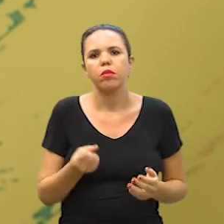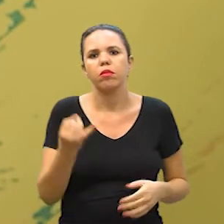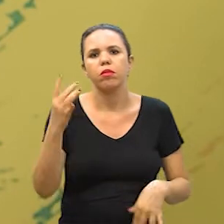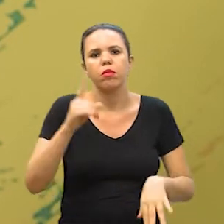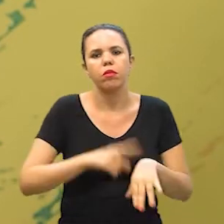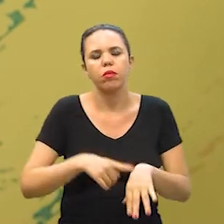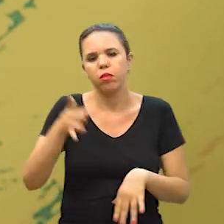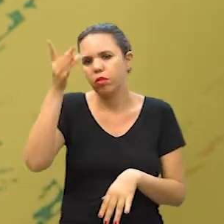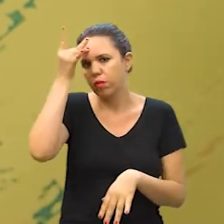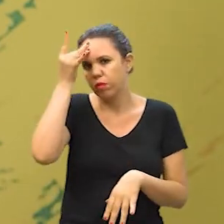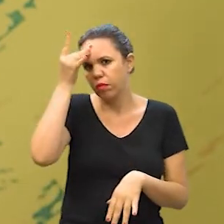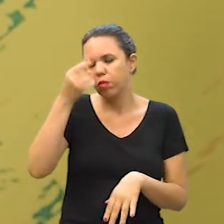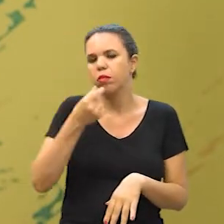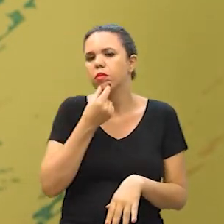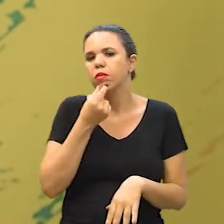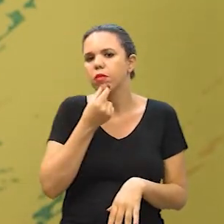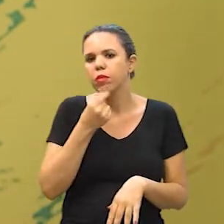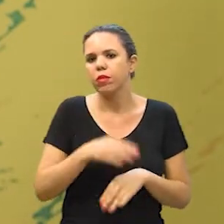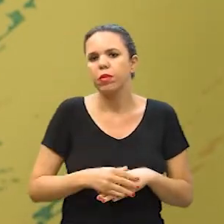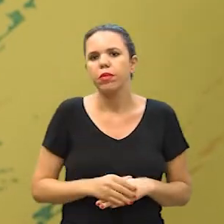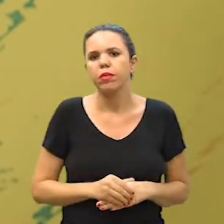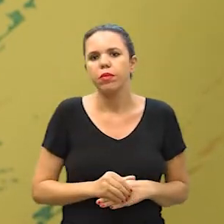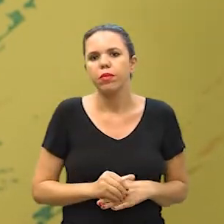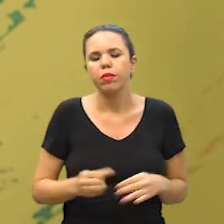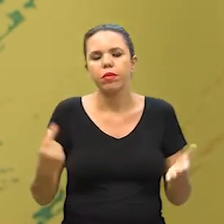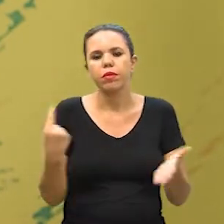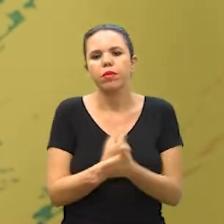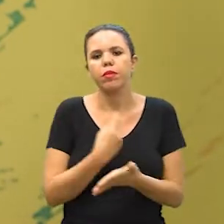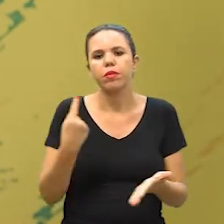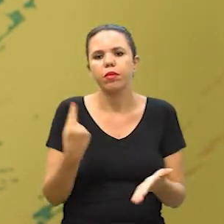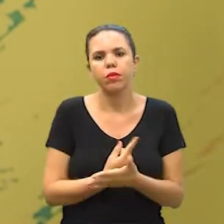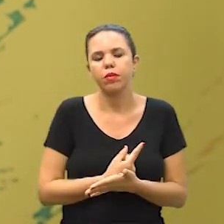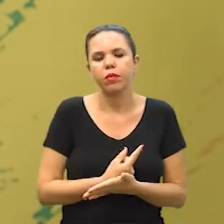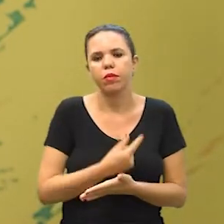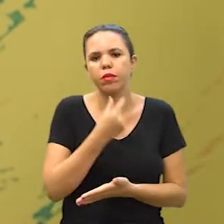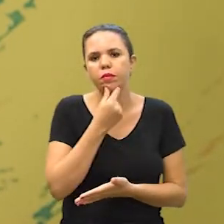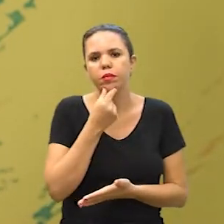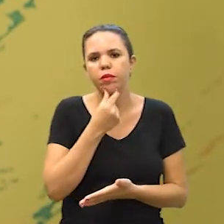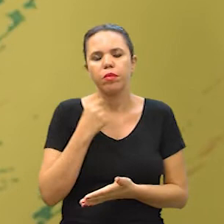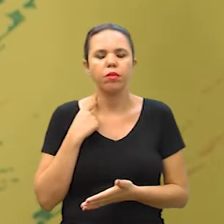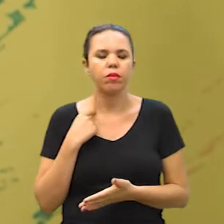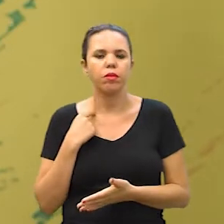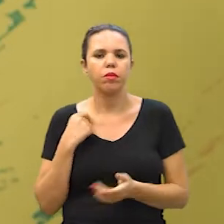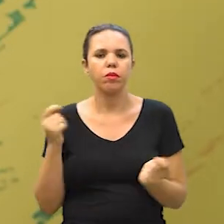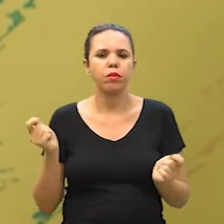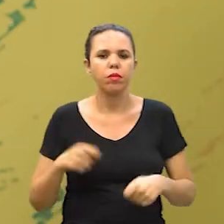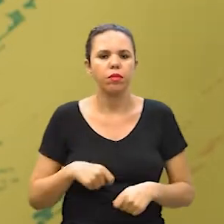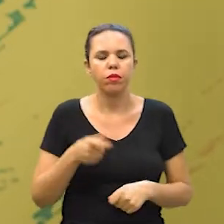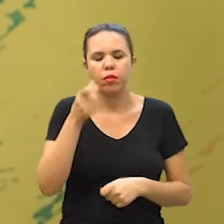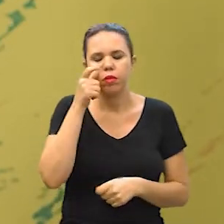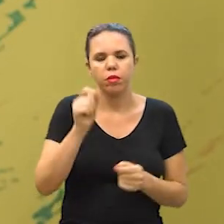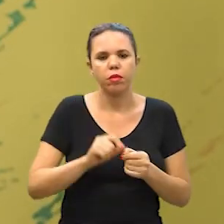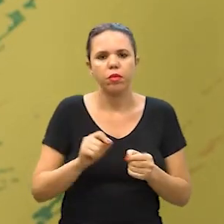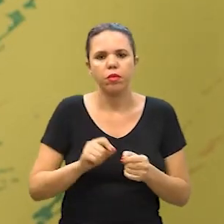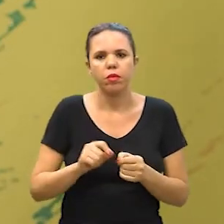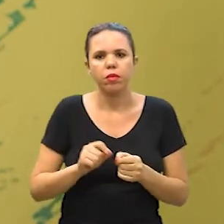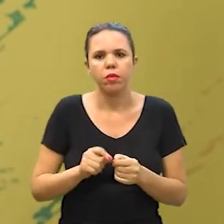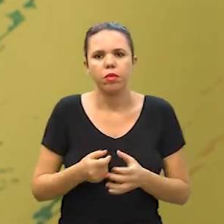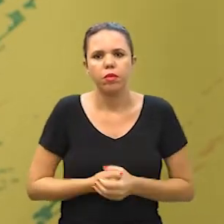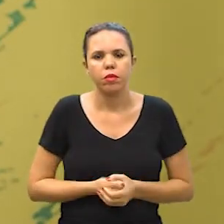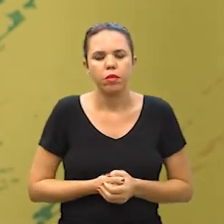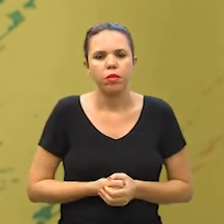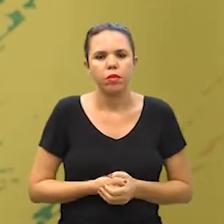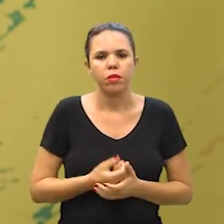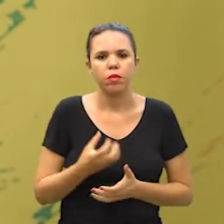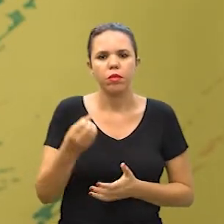tempo se aprende inglês? Eu vou perguntar aqui o inglês assim suficiente para você fazer